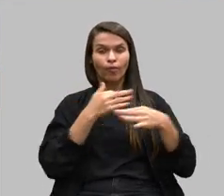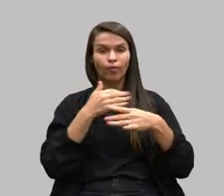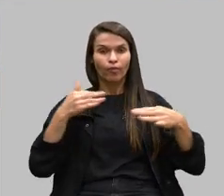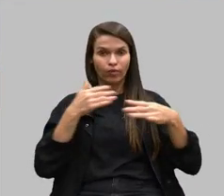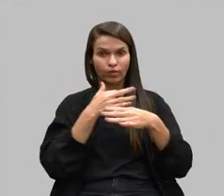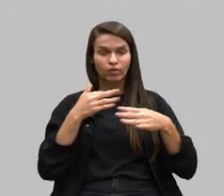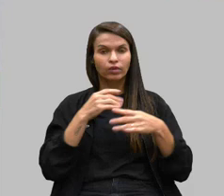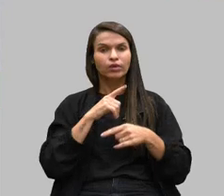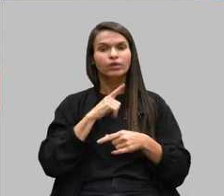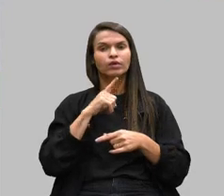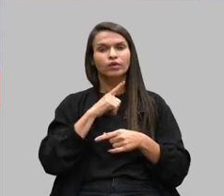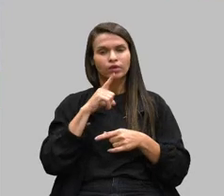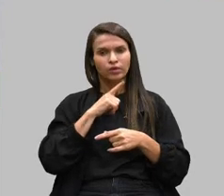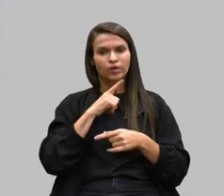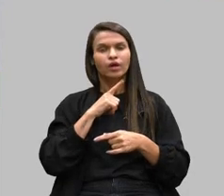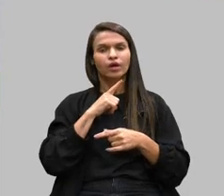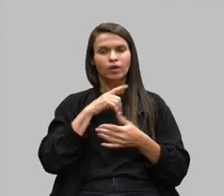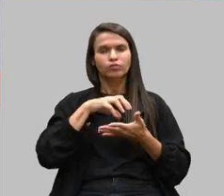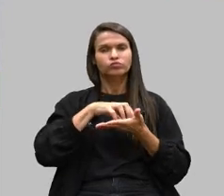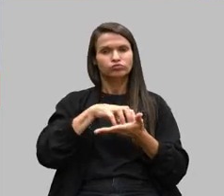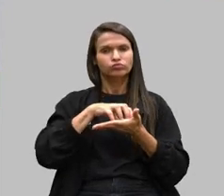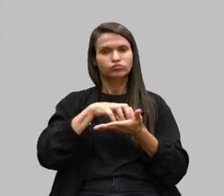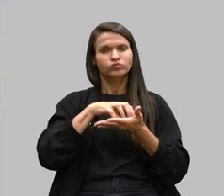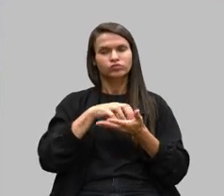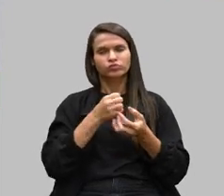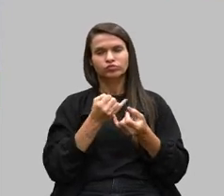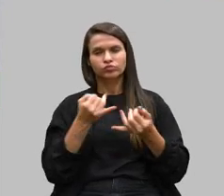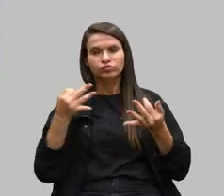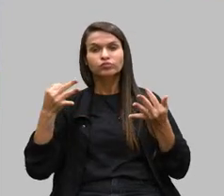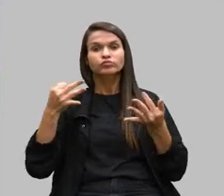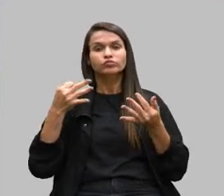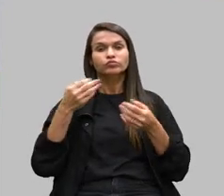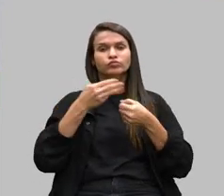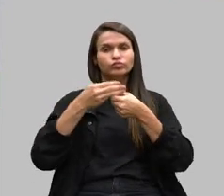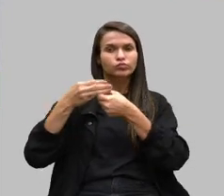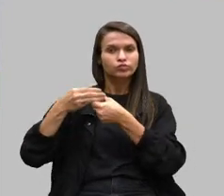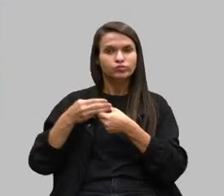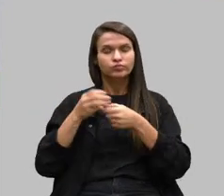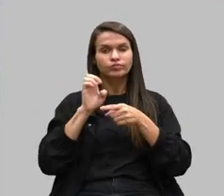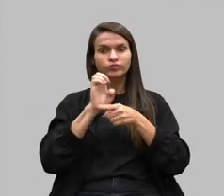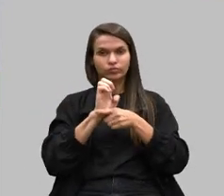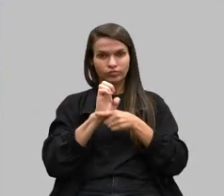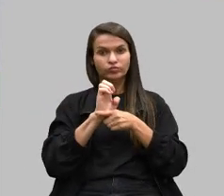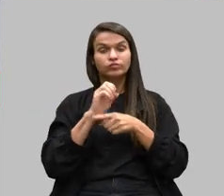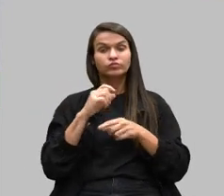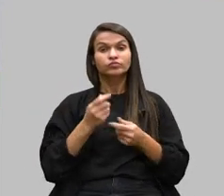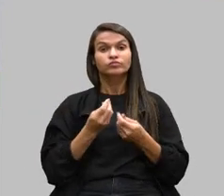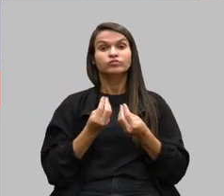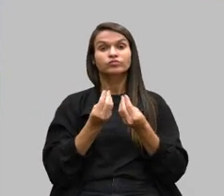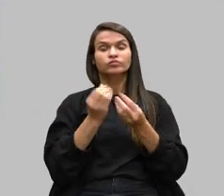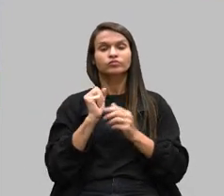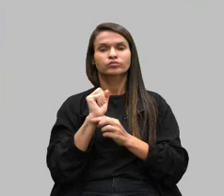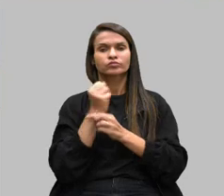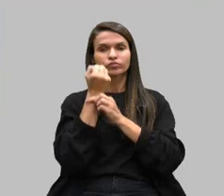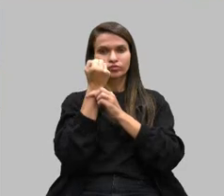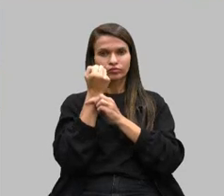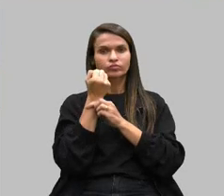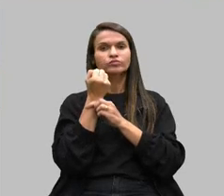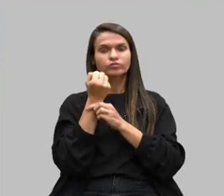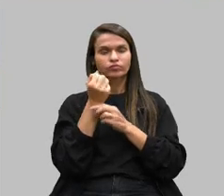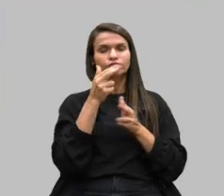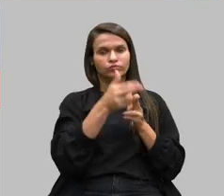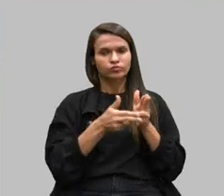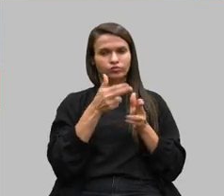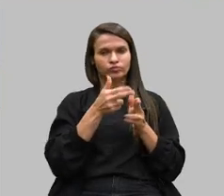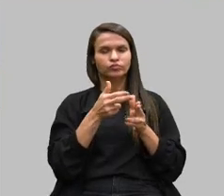vistas que as malhas passam por importantes municípios do Estado de trazer em especial segurança Viária pros moradores que estão naquela